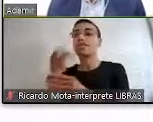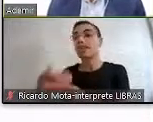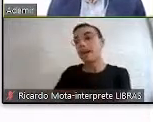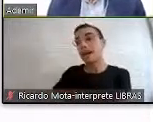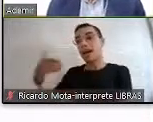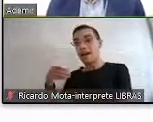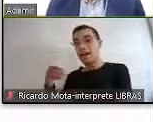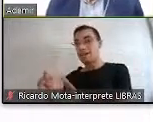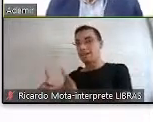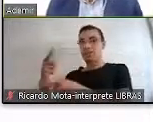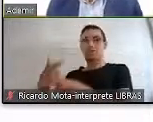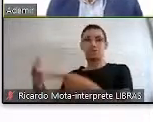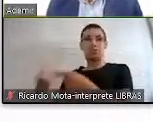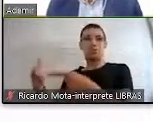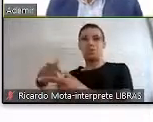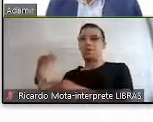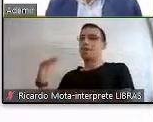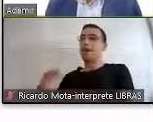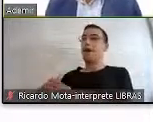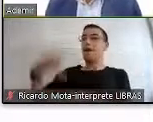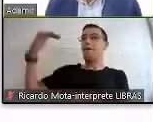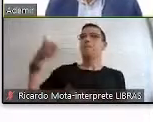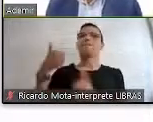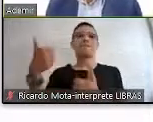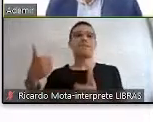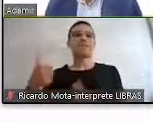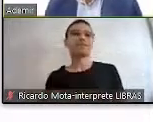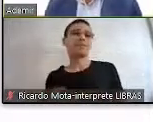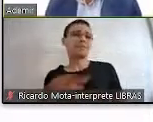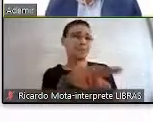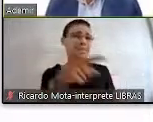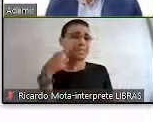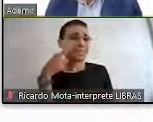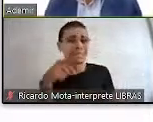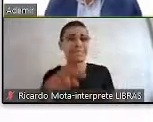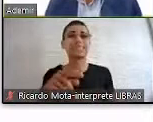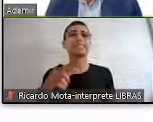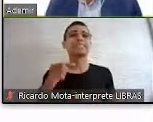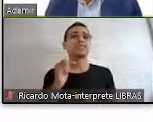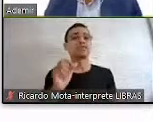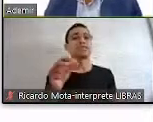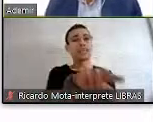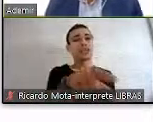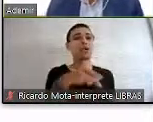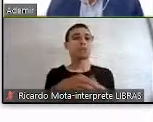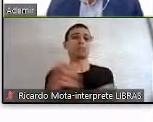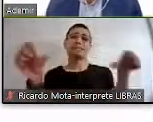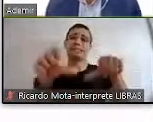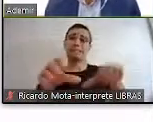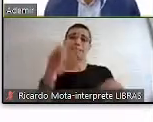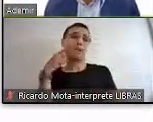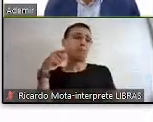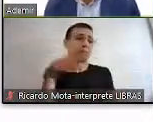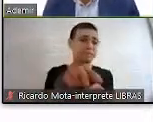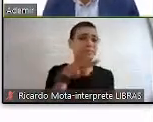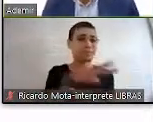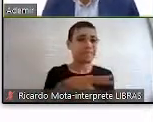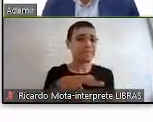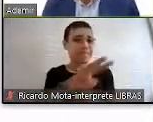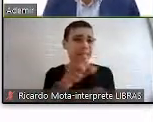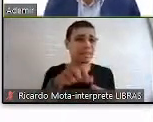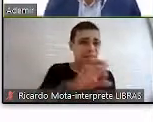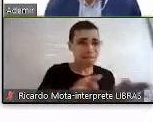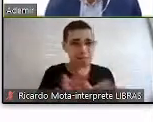E a corretiva diminui a vida útil, porque nós vamos corrigir. Já está doente, já está fragilizado, já tem